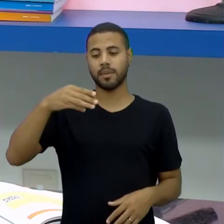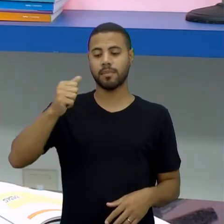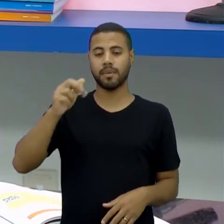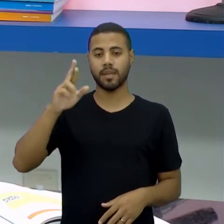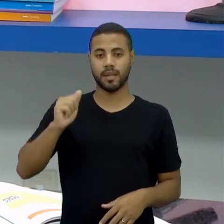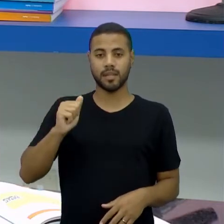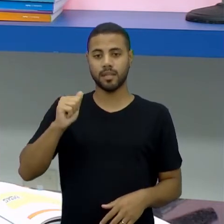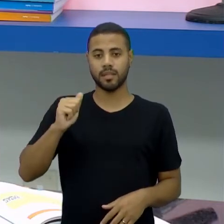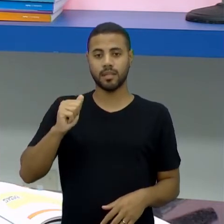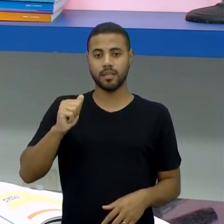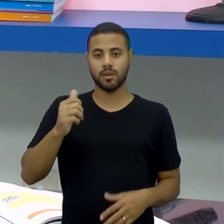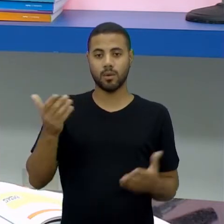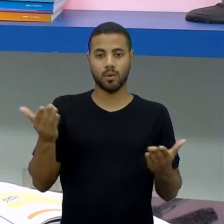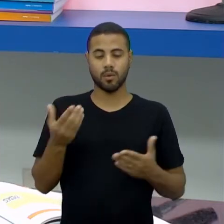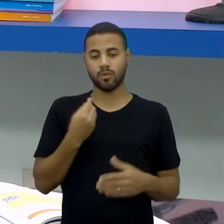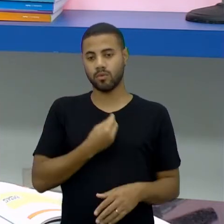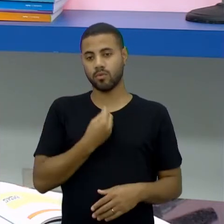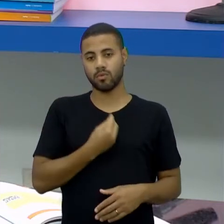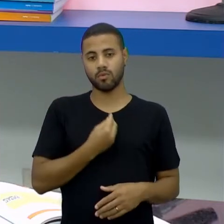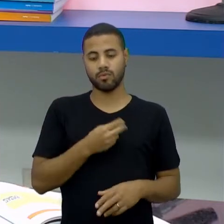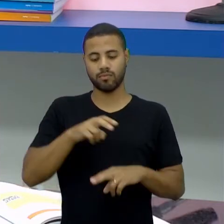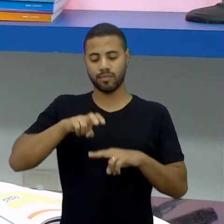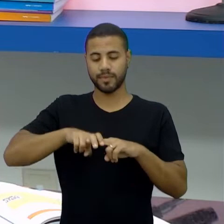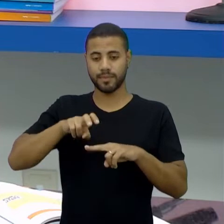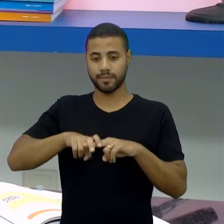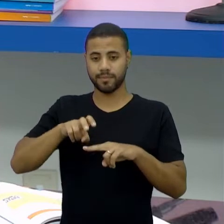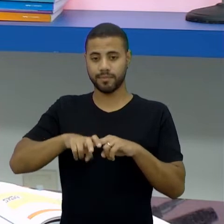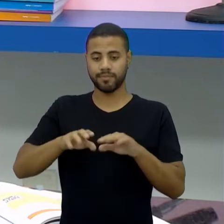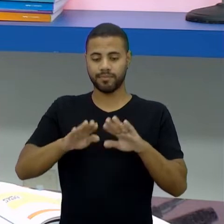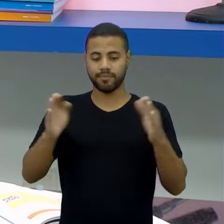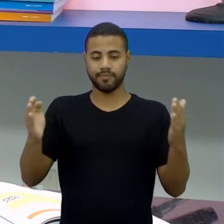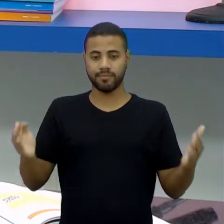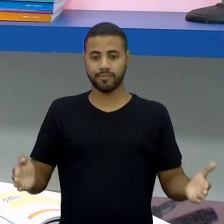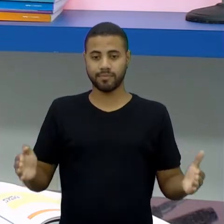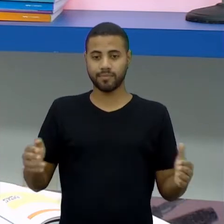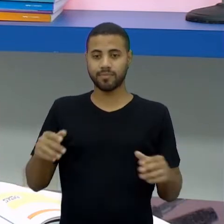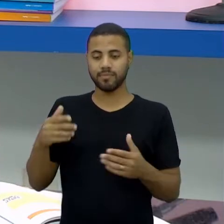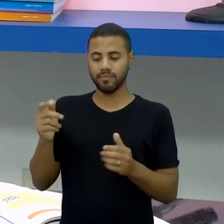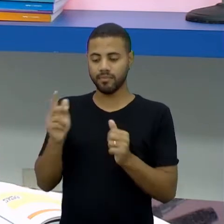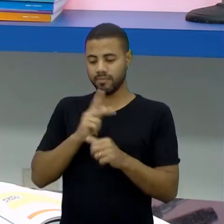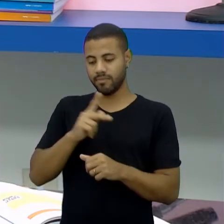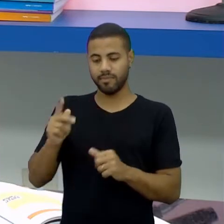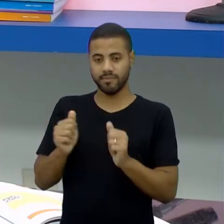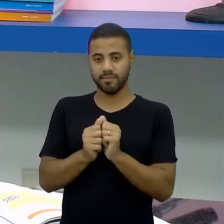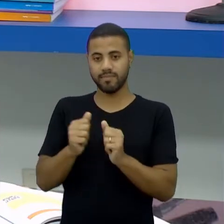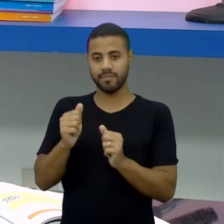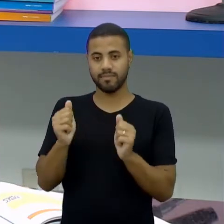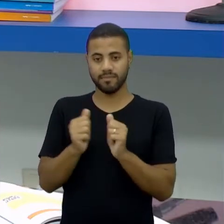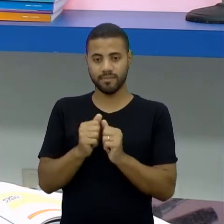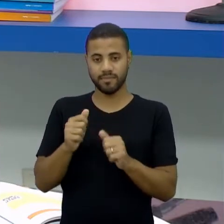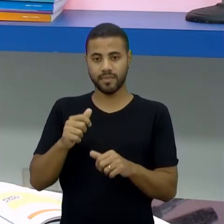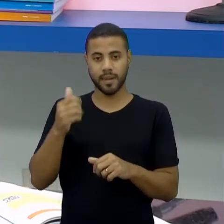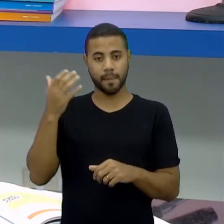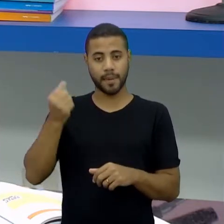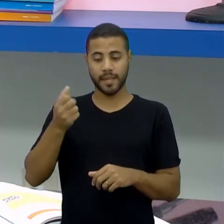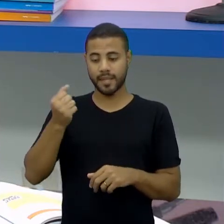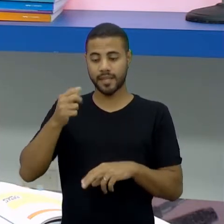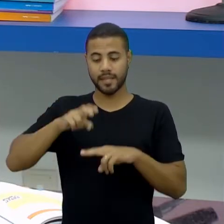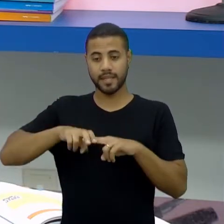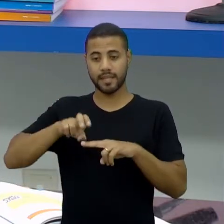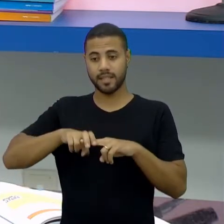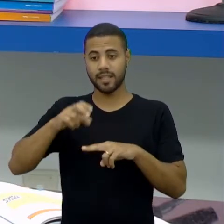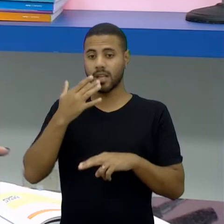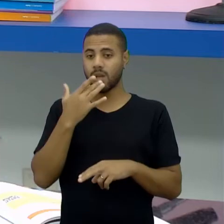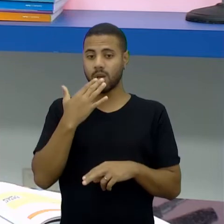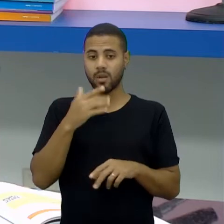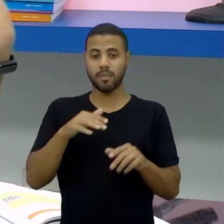Mara, hoje eu estou sentada atrás da bancada, assim como o professor Mauro, sobre uma cadeira branca. À